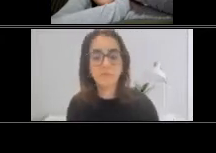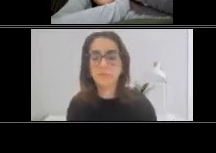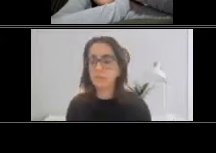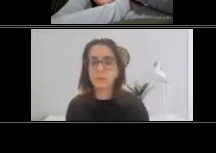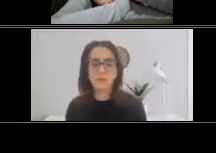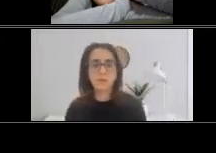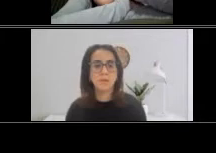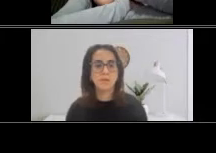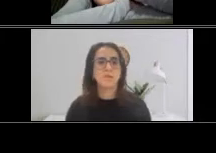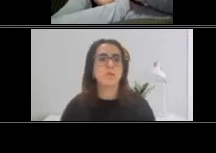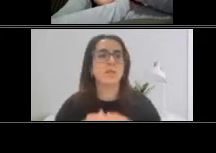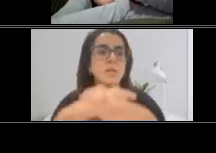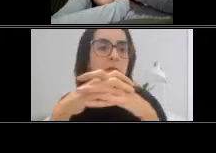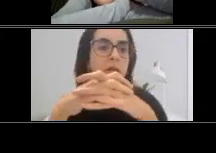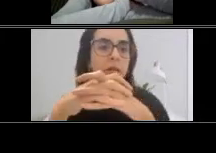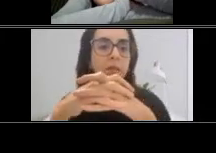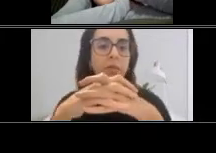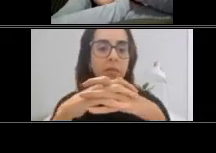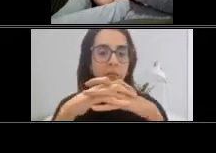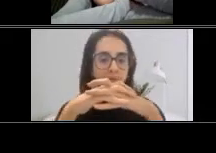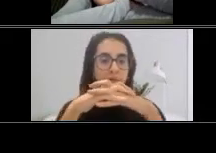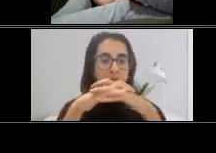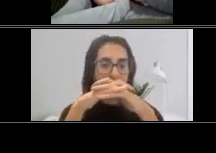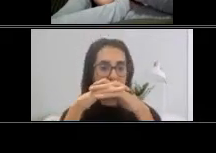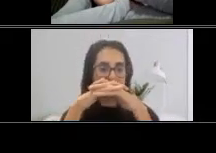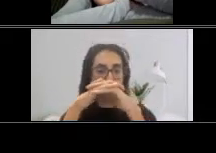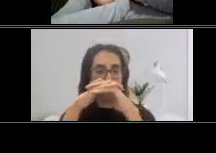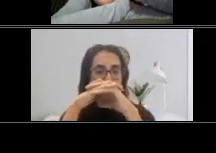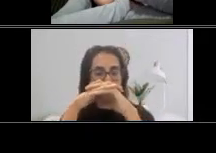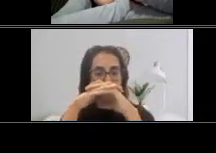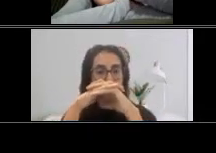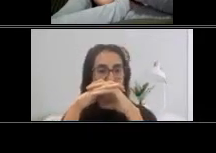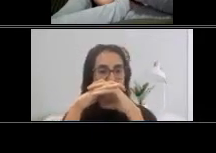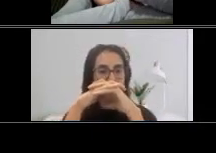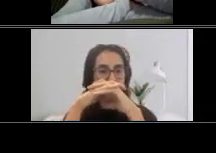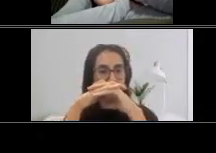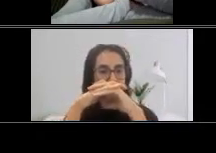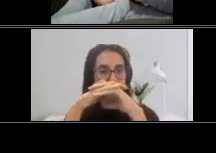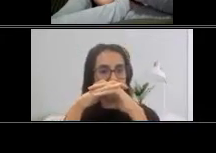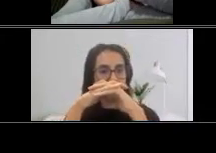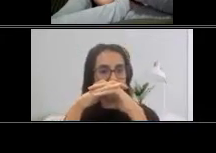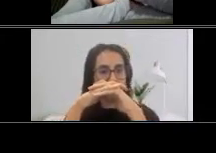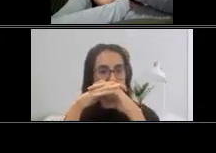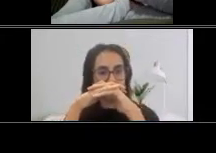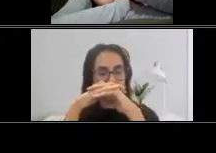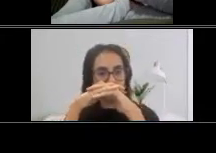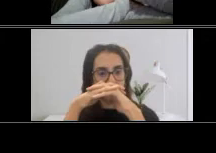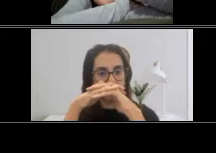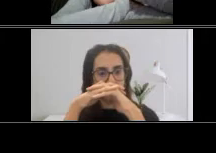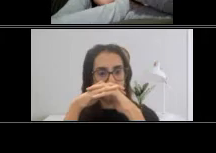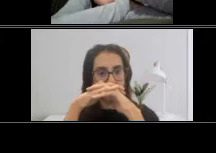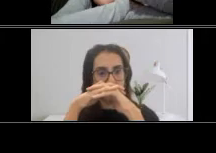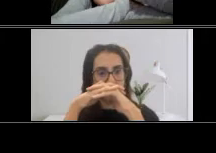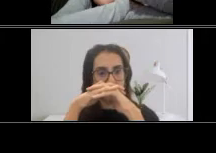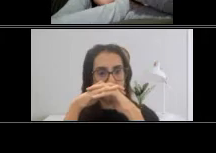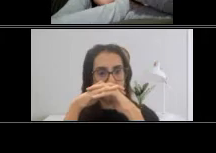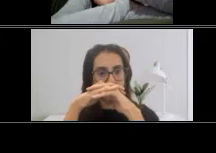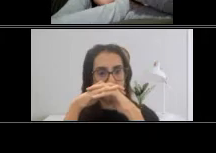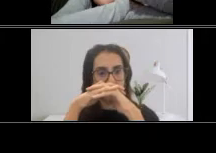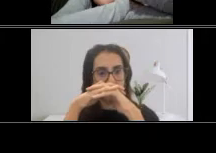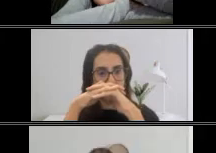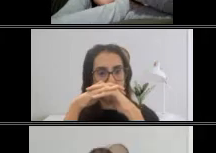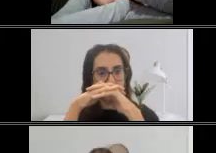TOD. Agora, imagine quem está aqui, olha, por exemplo, é uma criança com